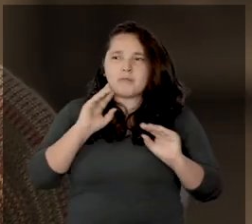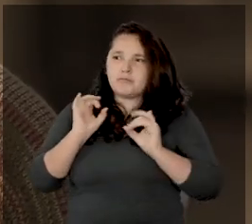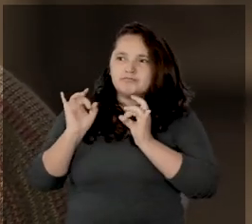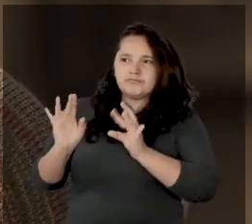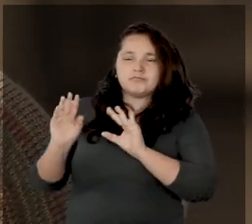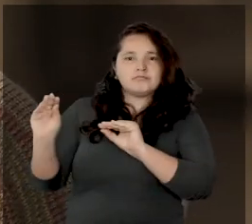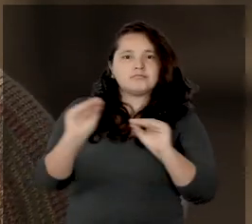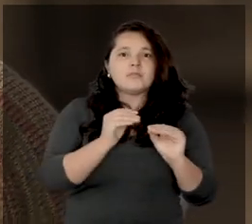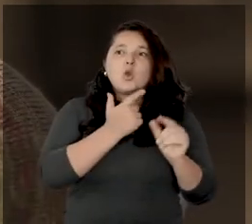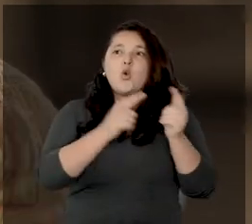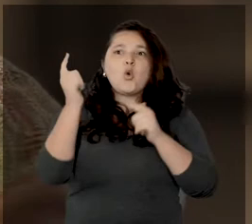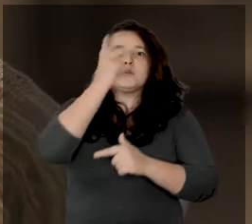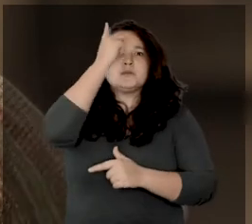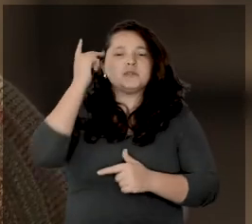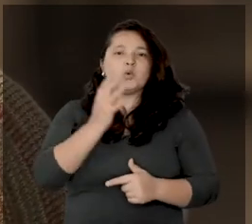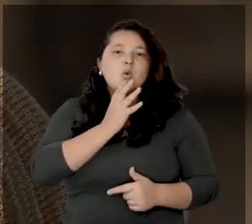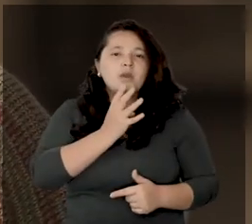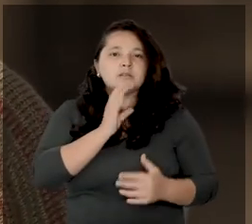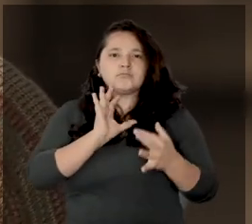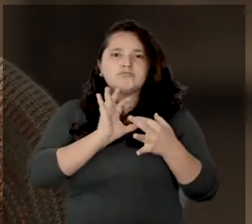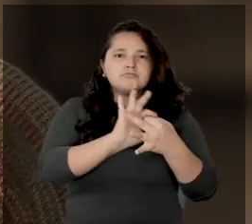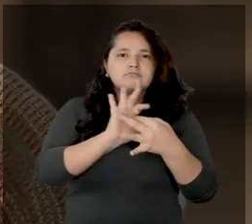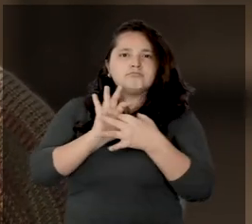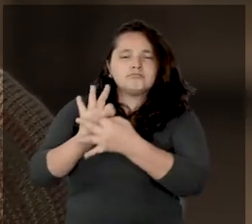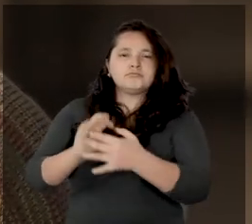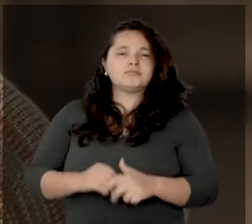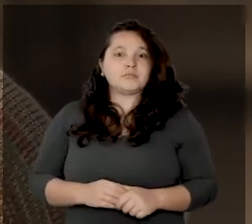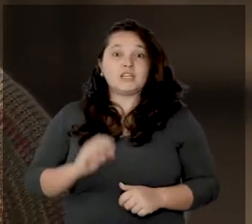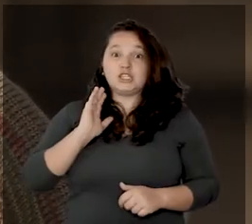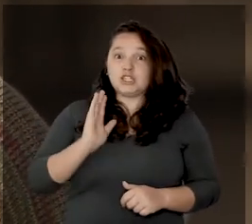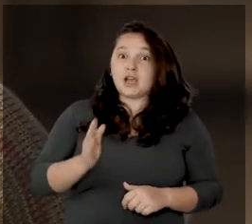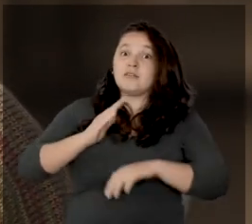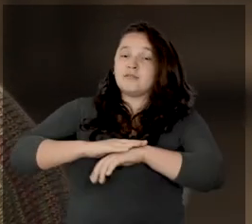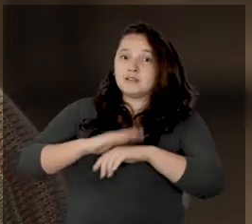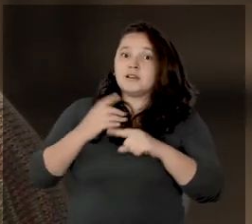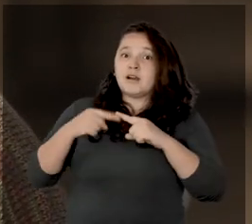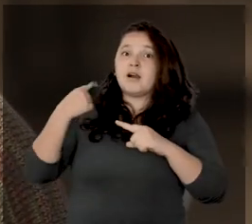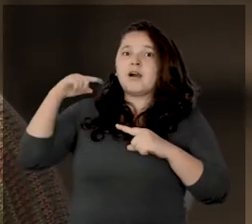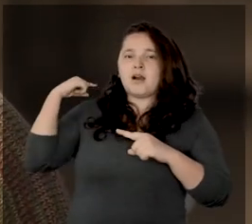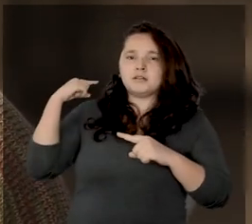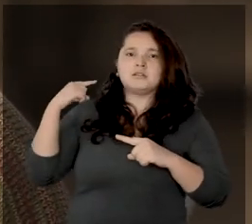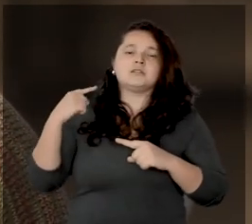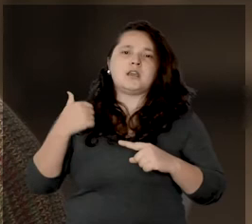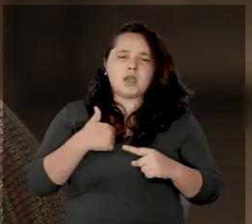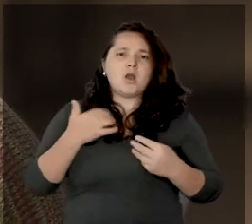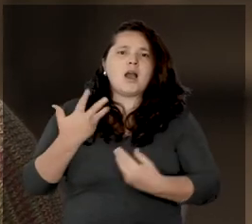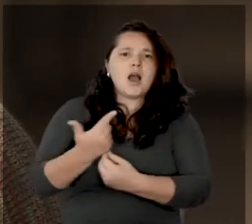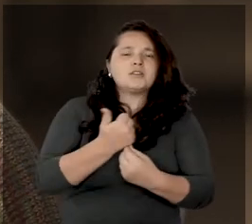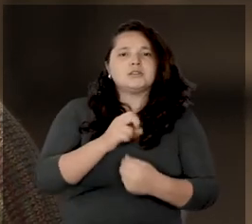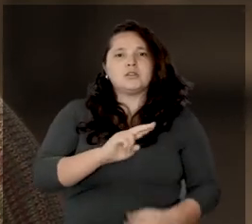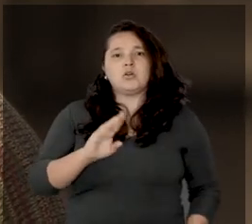antes de mim trabalhando, a partir mesmo do universo de Roraima, né, encontrando artistas como Bartô, Carmésia,